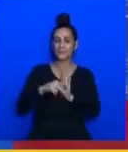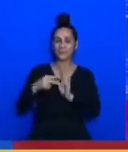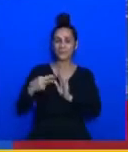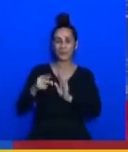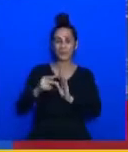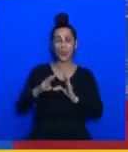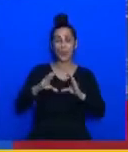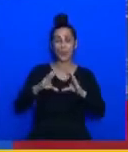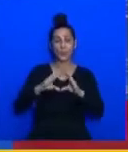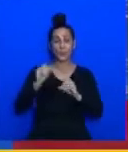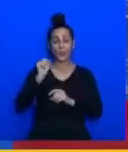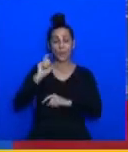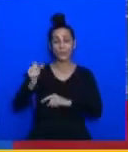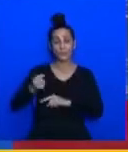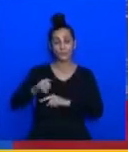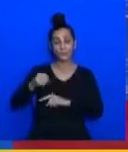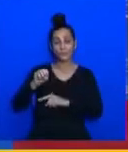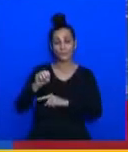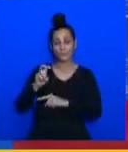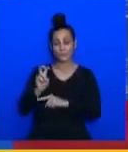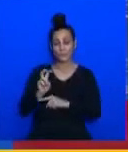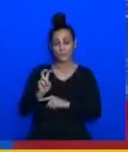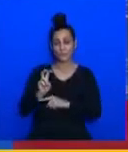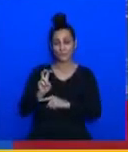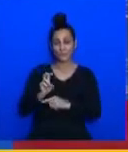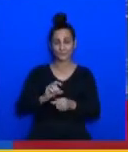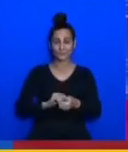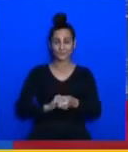azul 05. Azul 05.